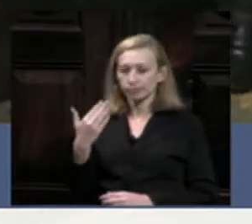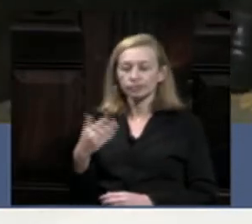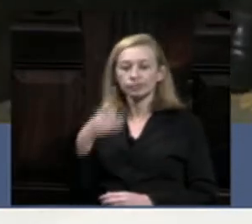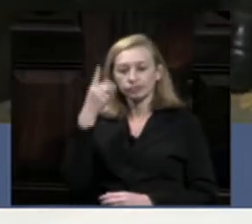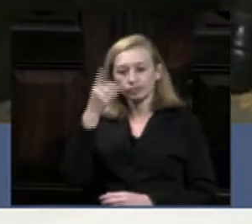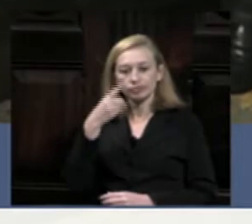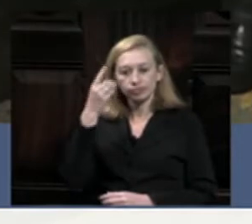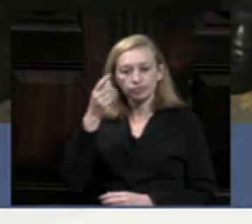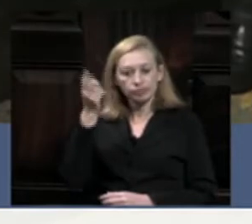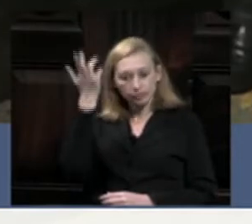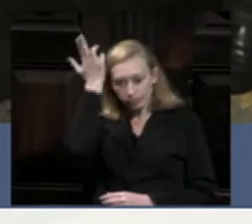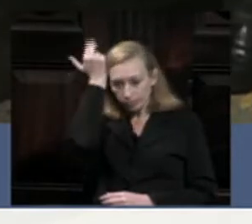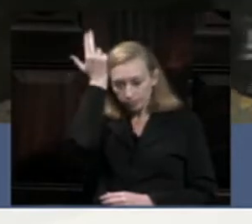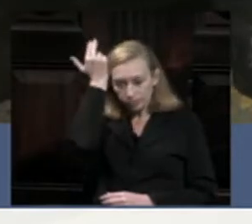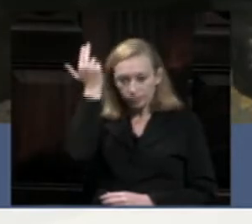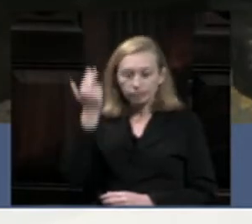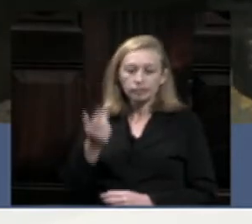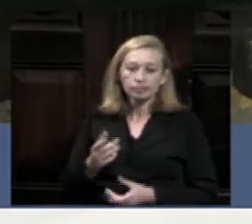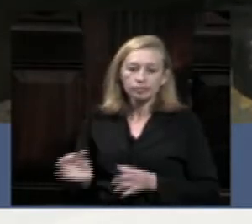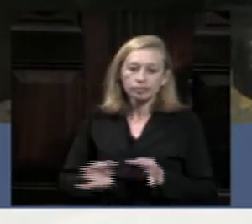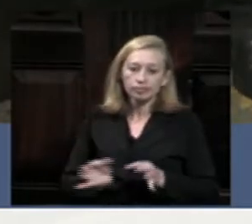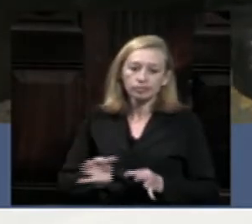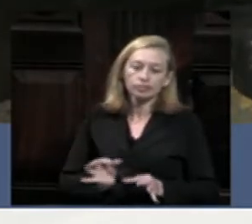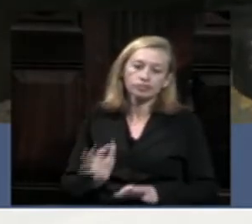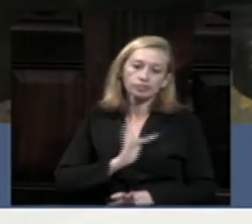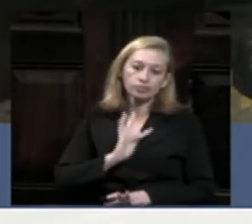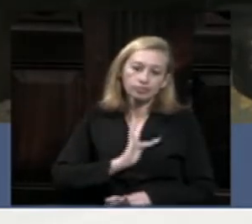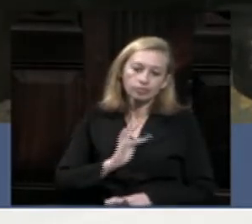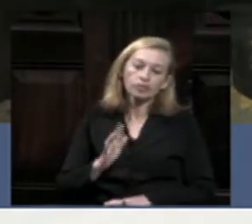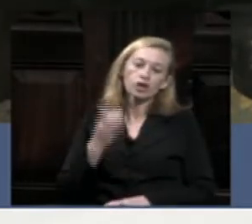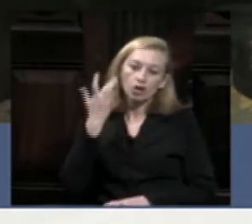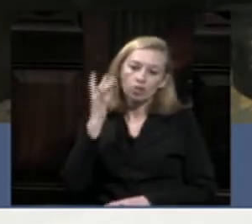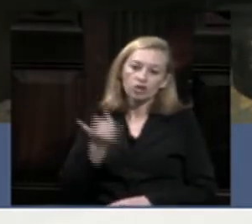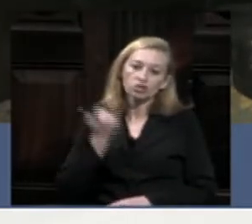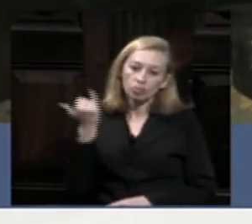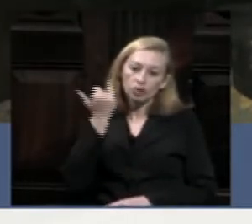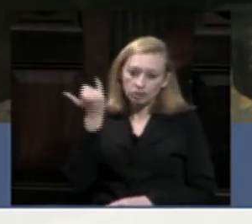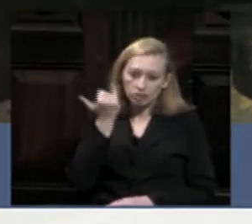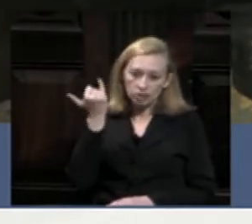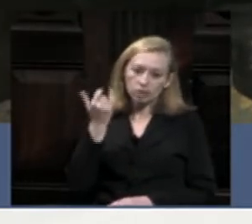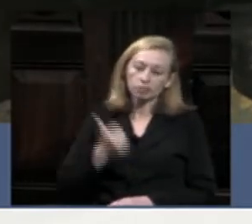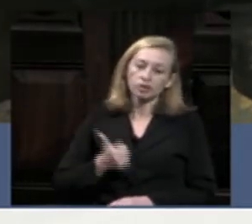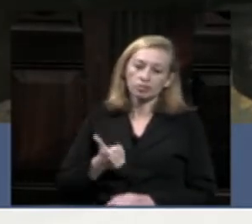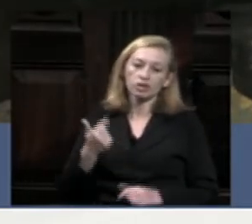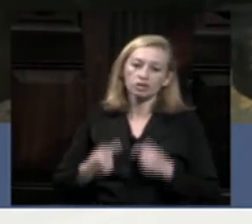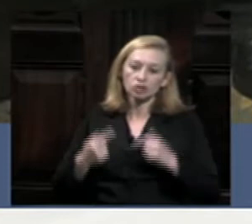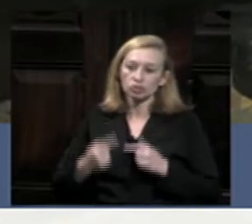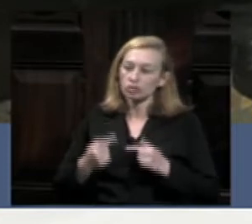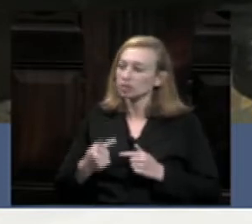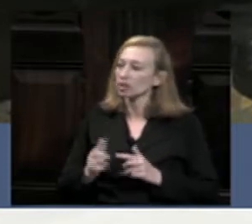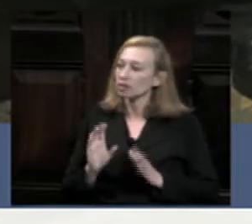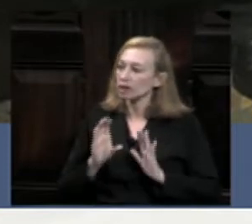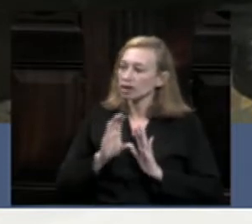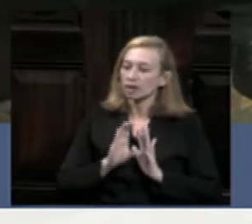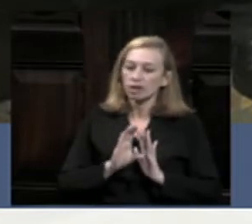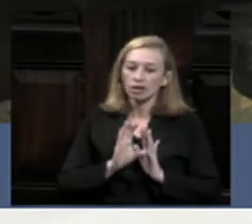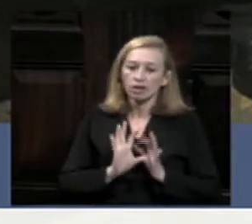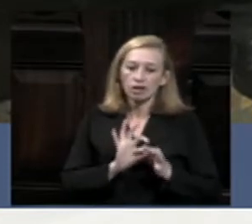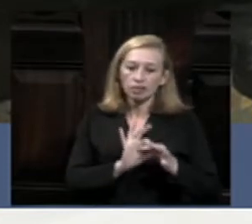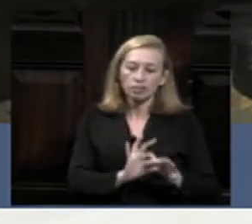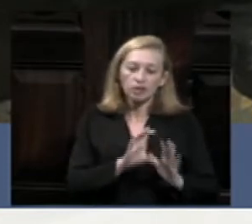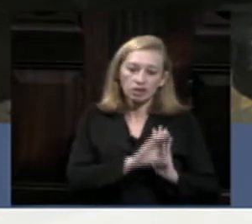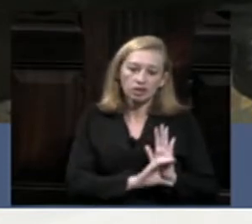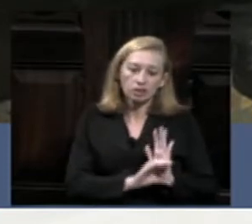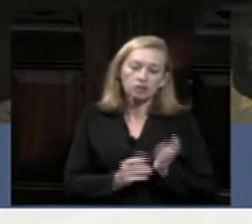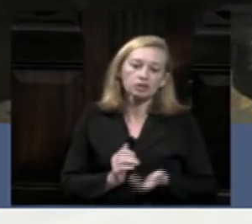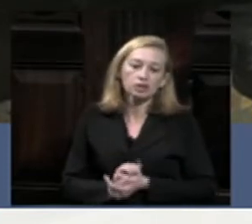de votação, projeto para a polícia. Então, acho importante a aprovação em primeira discussão. A emenda, ela tira um pedacinho